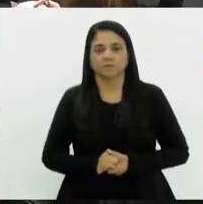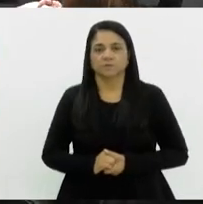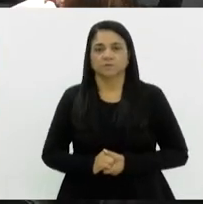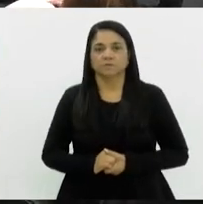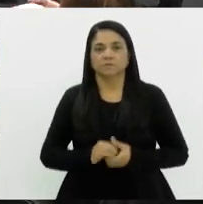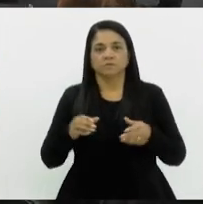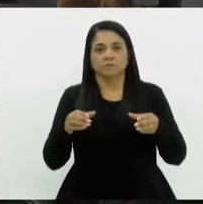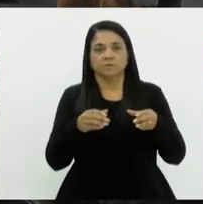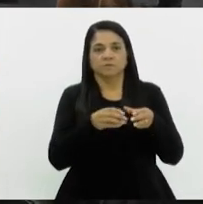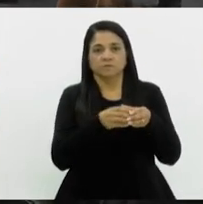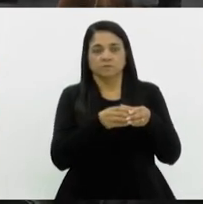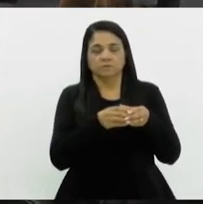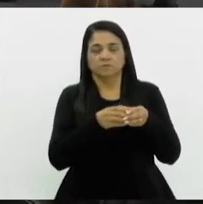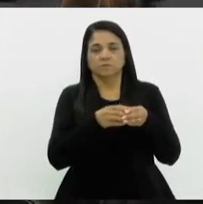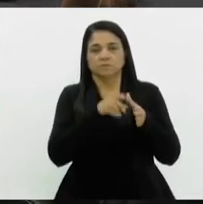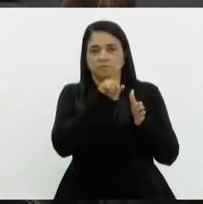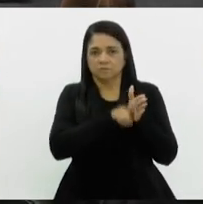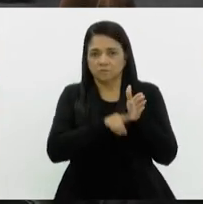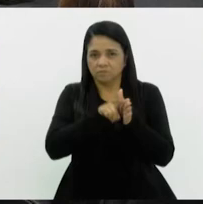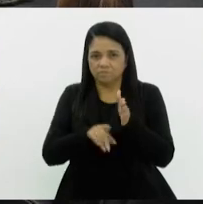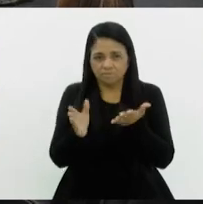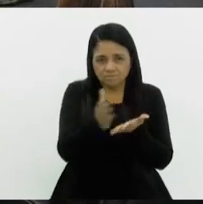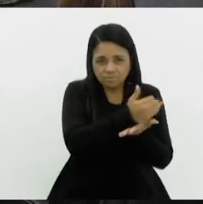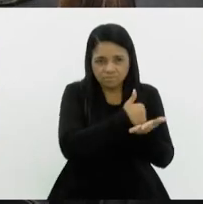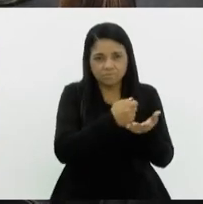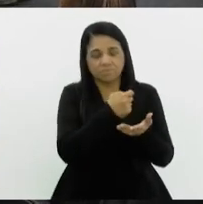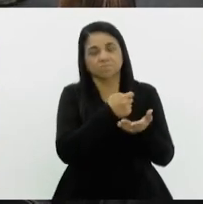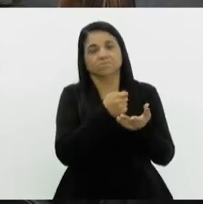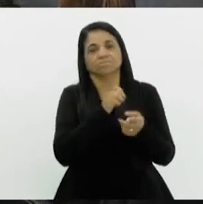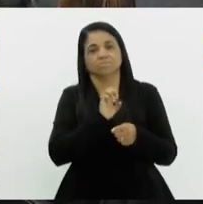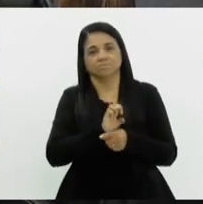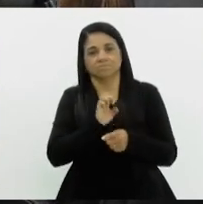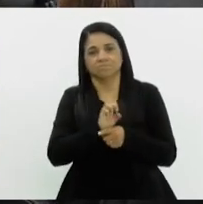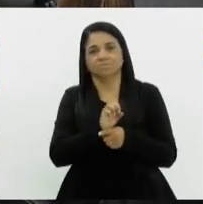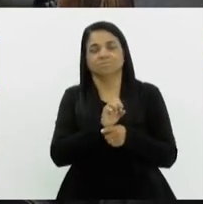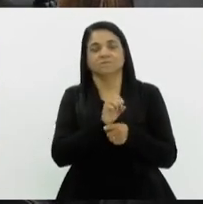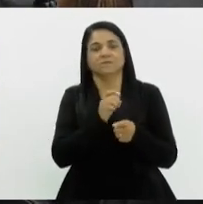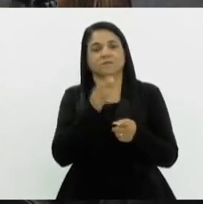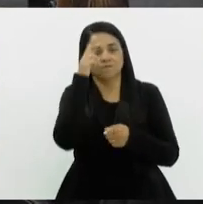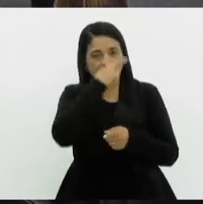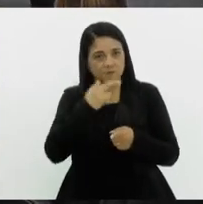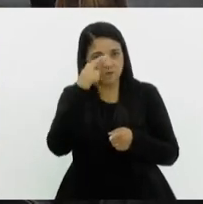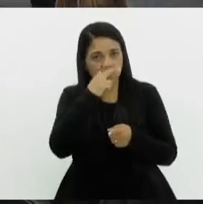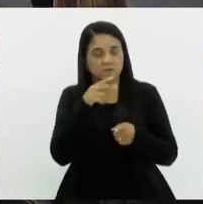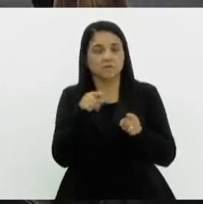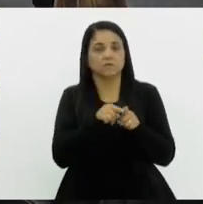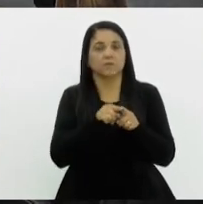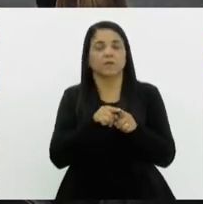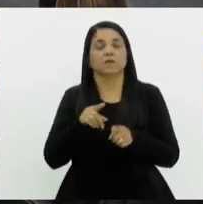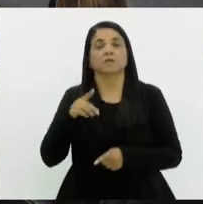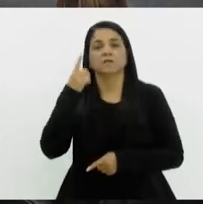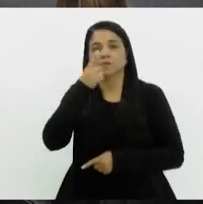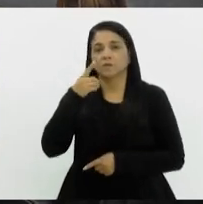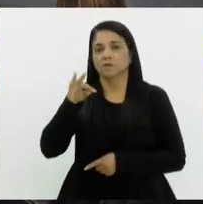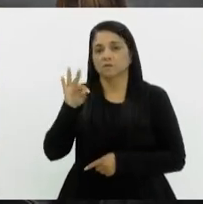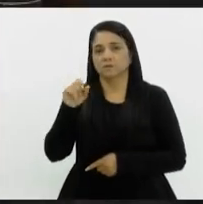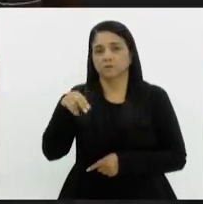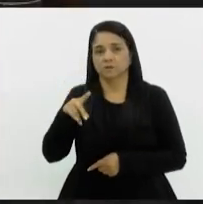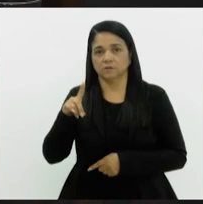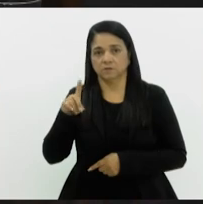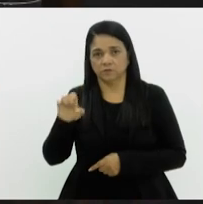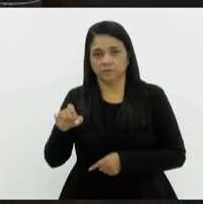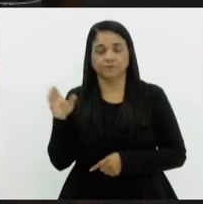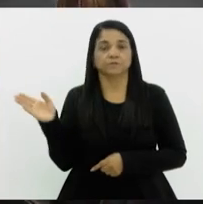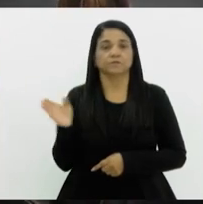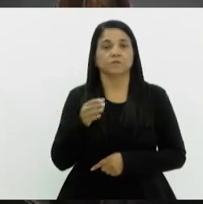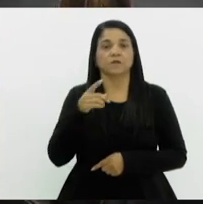Pela Comissão de Tributação, Controle da Arrecadação Estadual e Fiscalização dos Tributos Estaduais, deputado Tande Vieira. Deputado